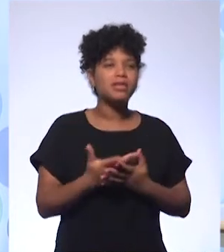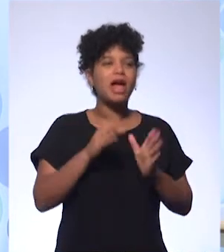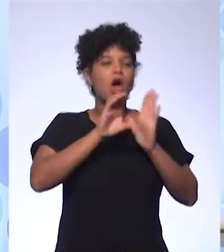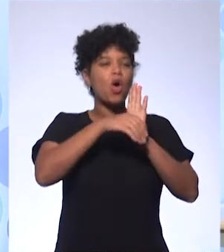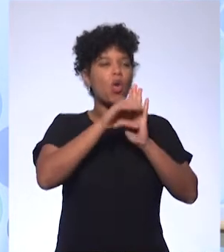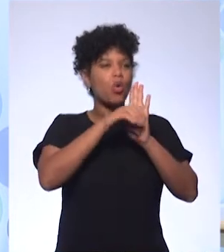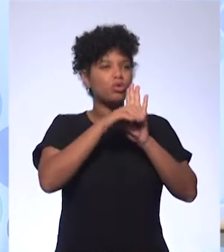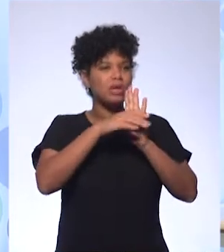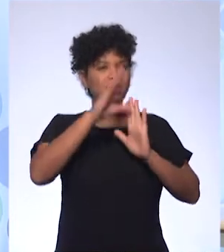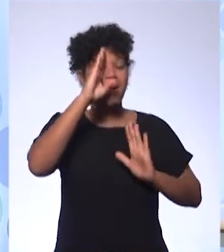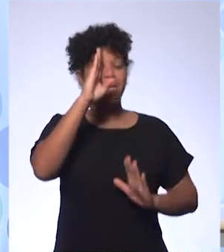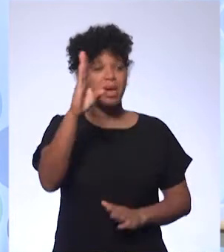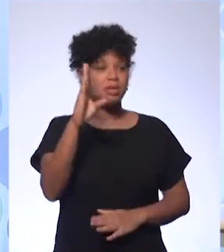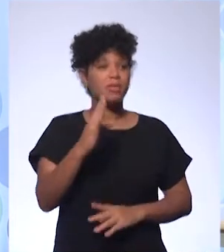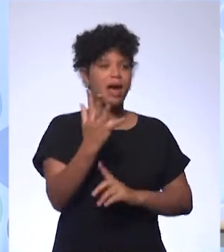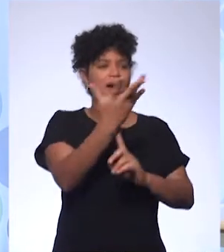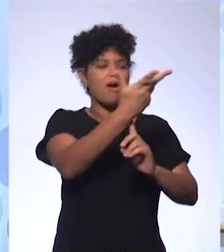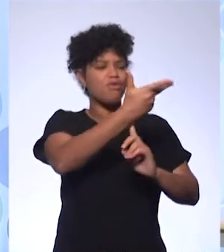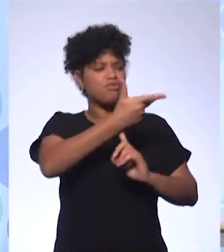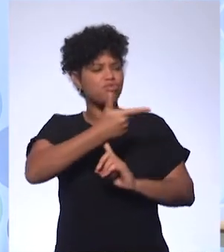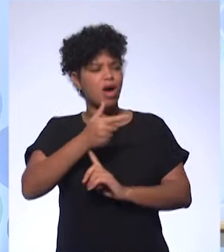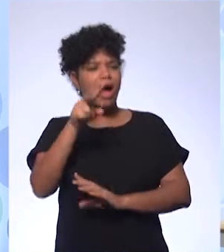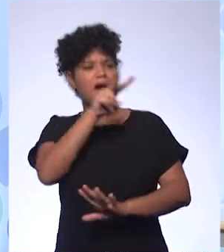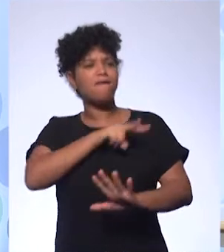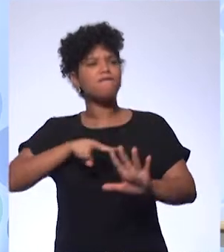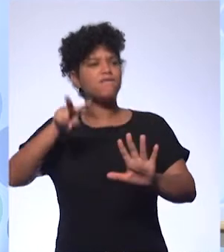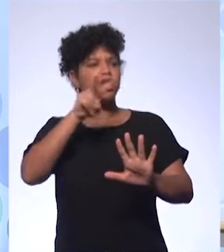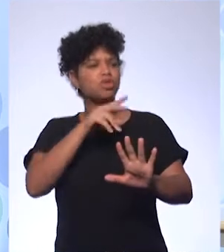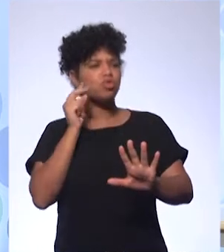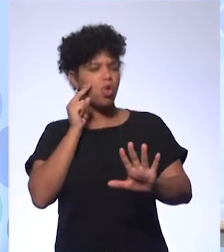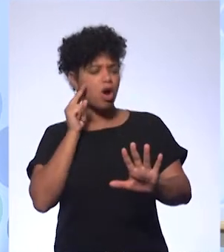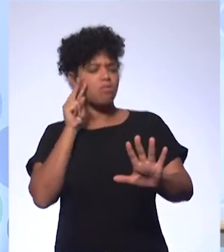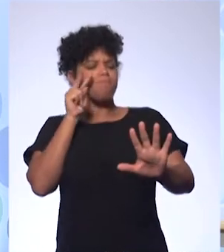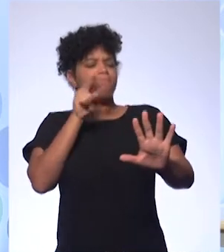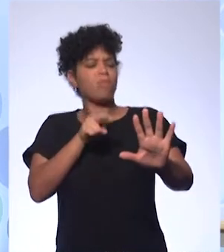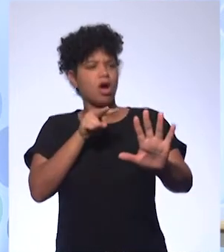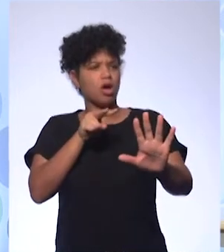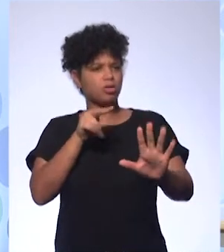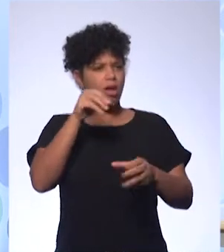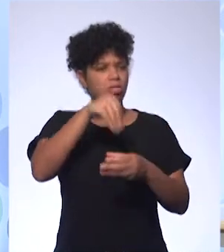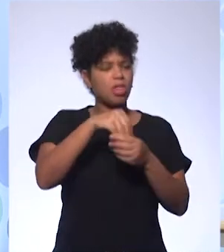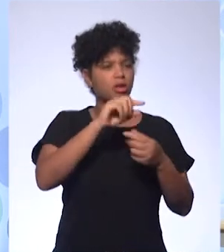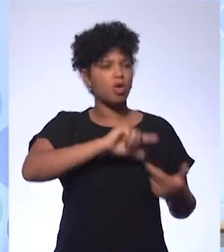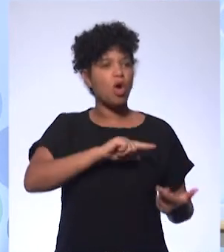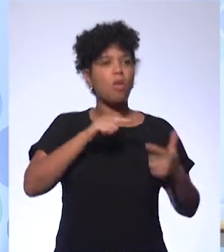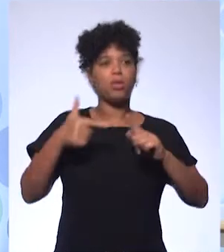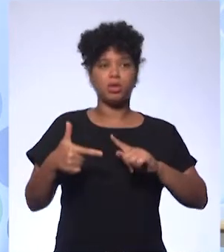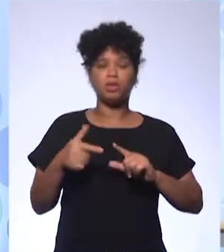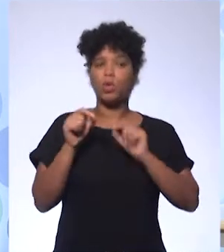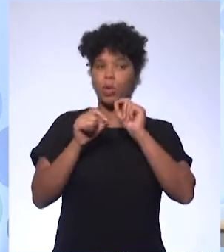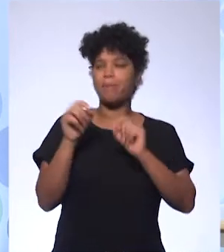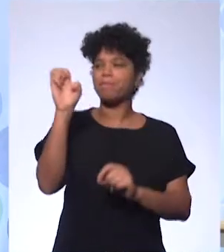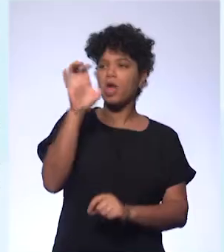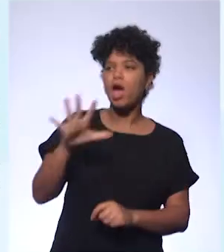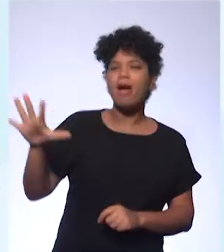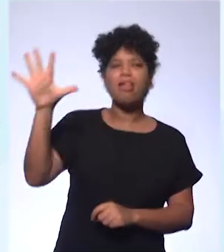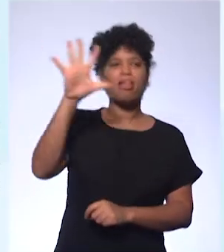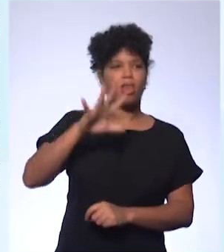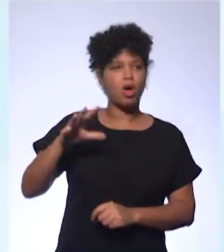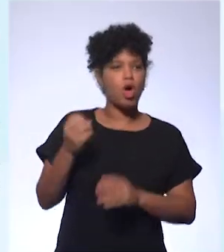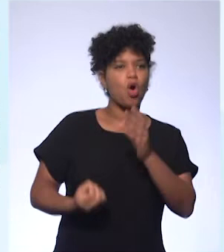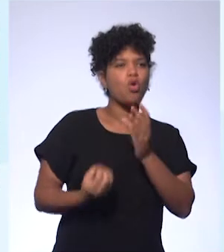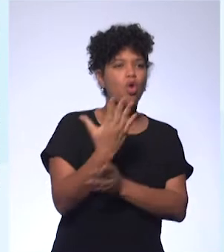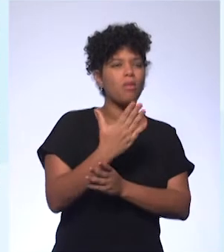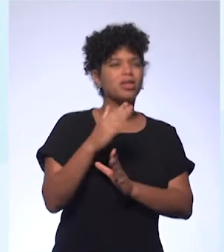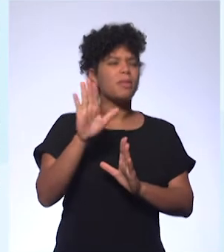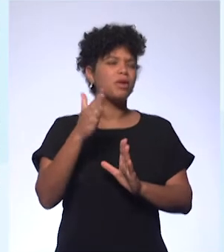né, primeiramente das artes visuais, né? Qual foi esse panorama do modernismo, tá? Então, na Europa, ele surge, né,